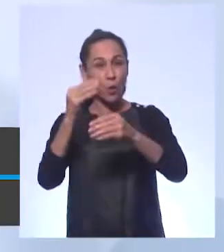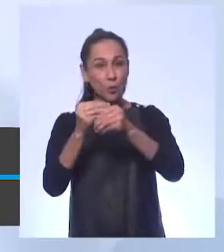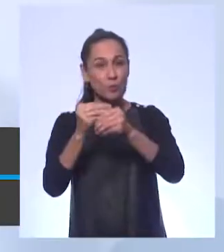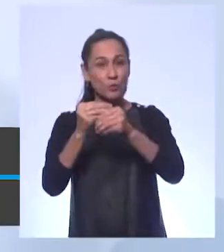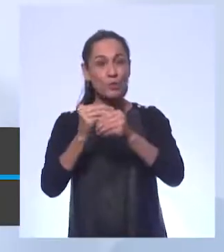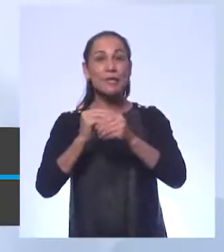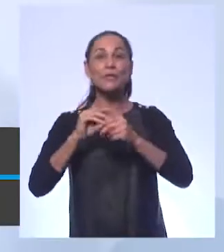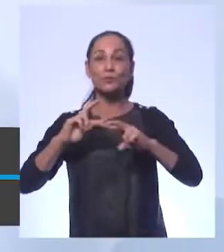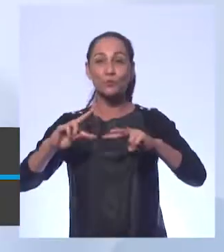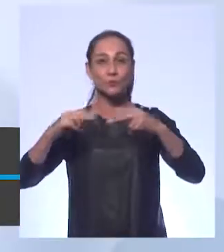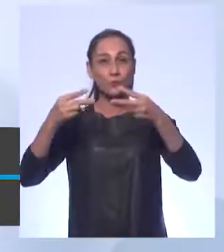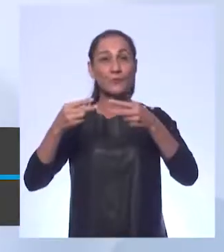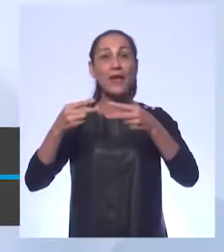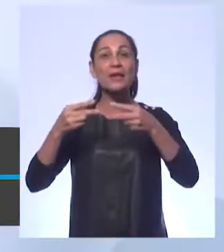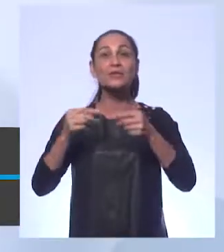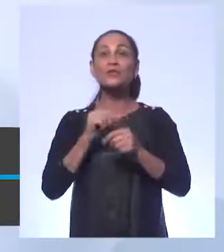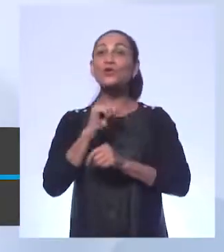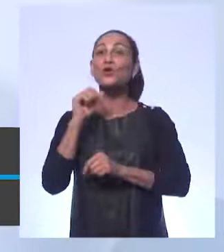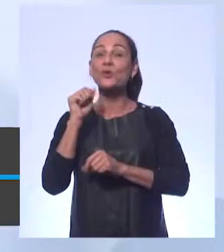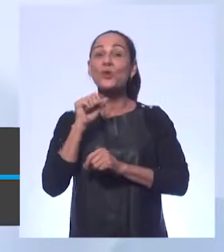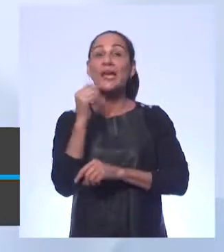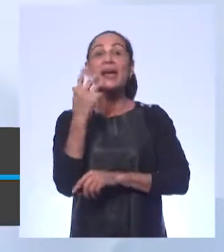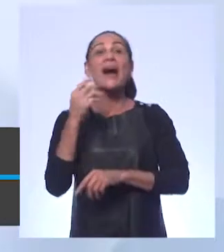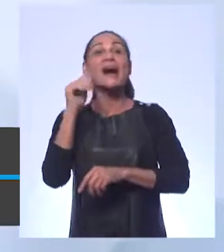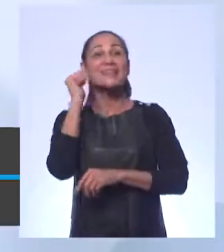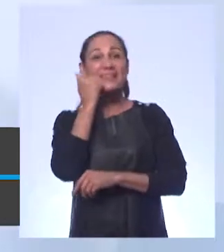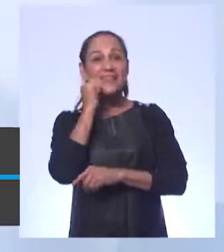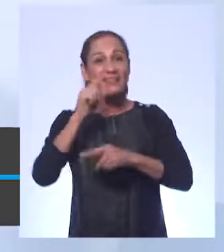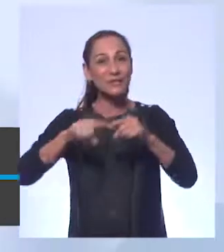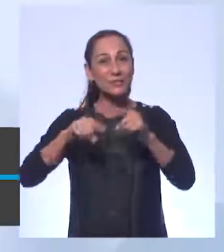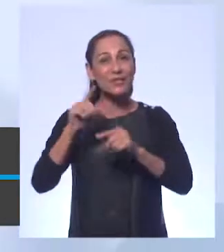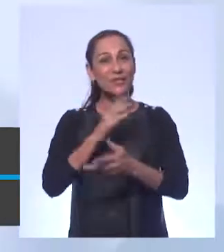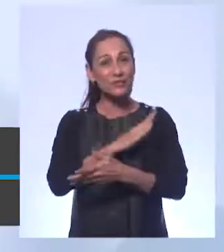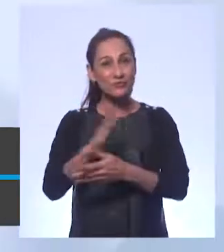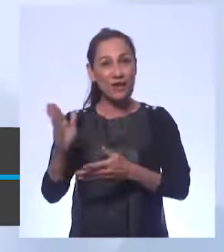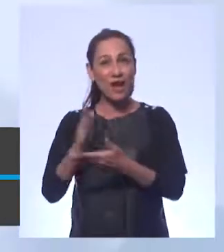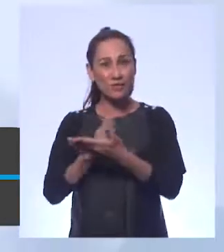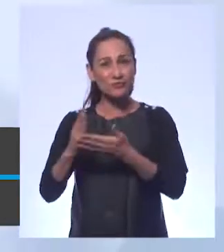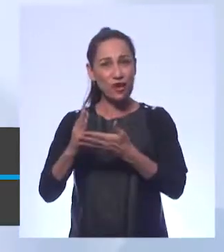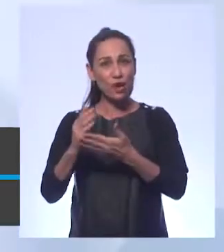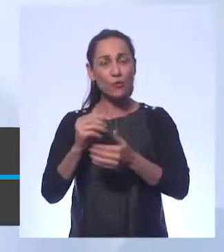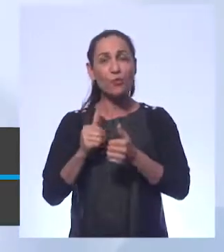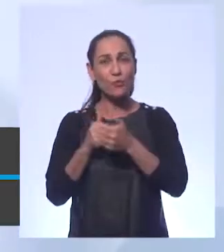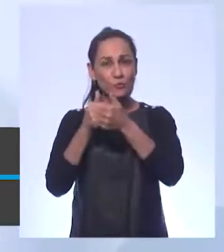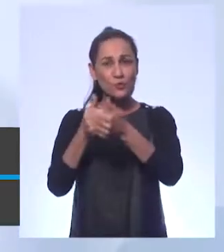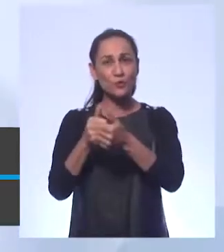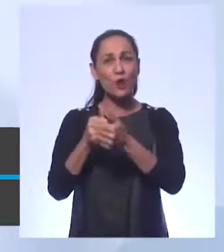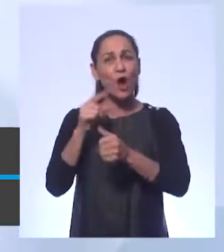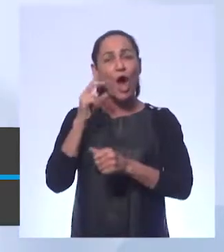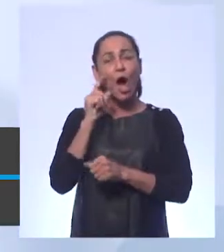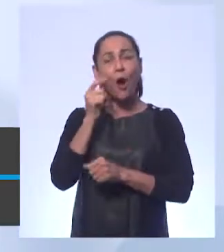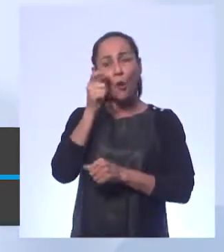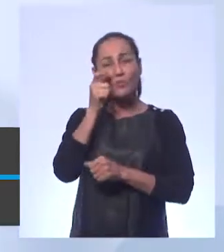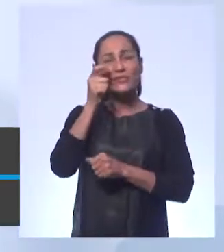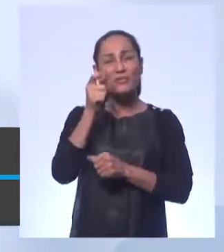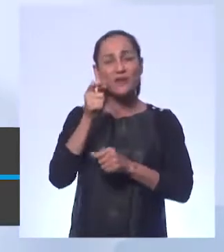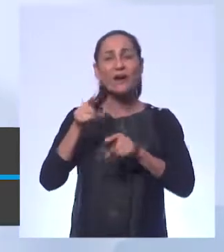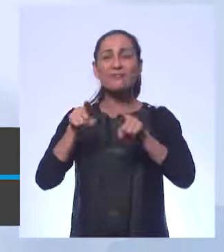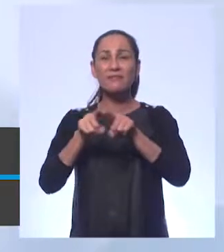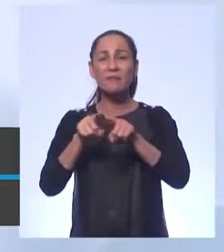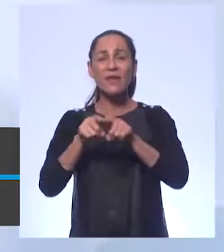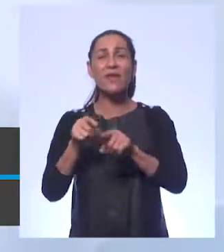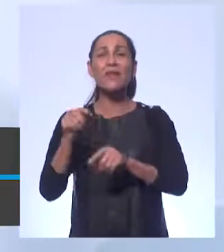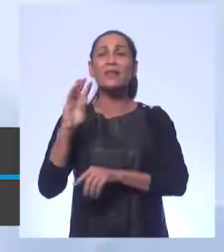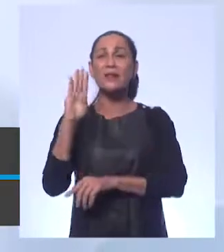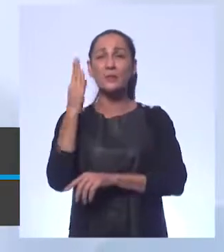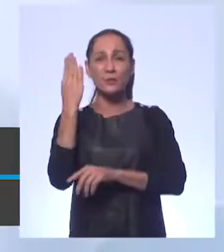no bimestre sobre as ciências dos materiais, que vocês já começaram a ver ali na aula de biologia. A professora de biologia também trabalhou